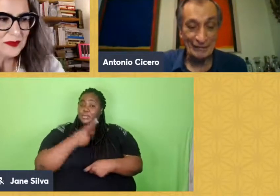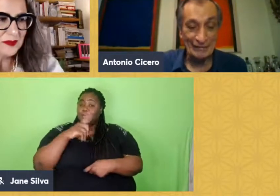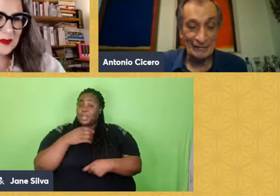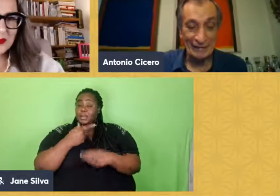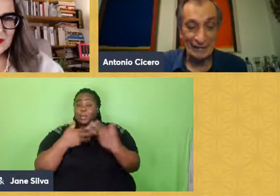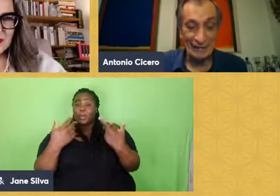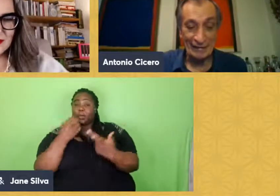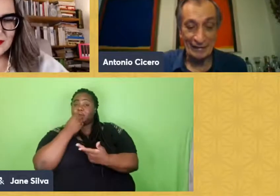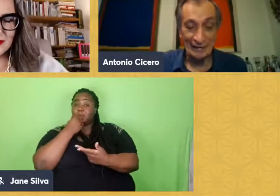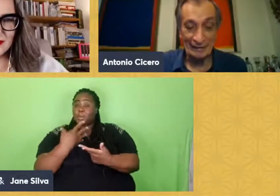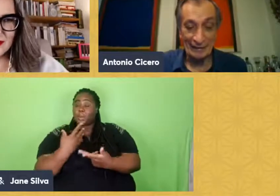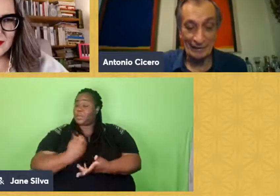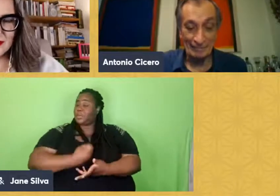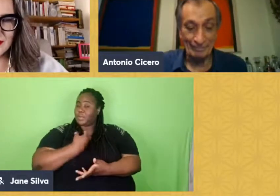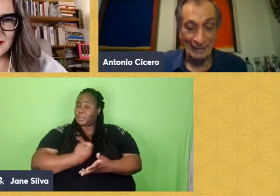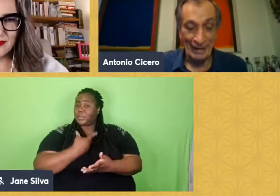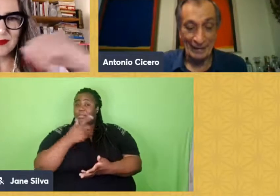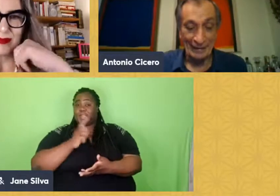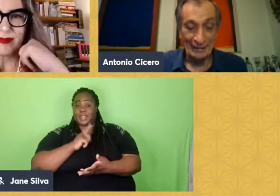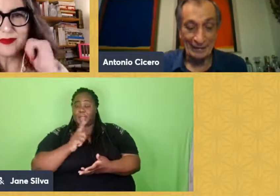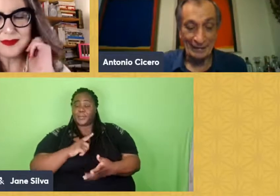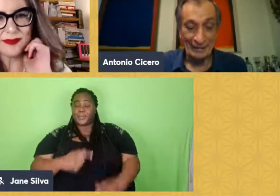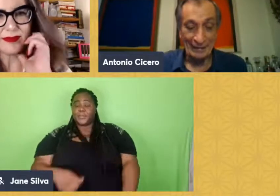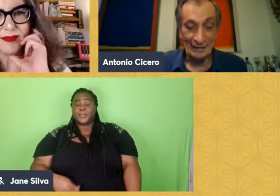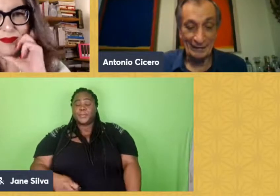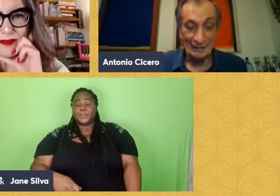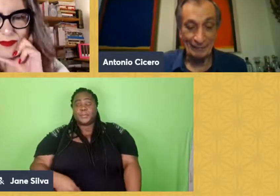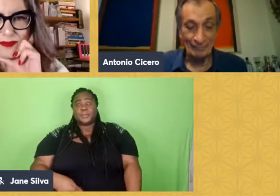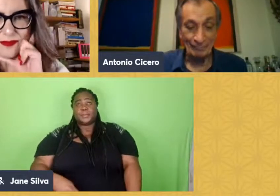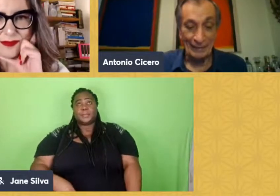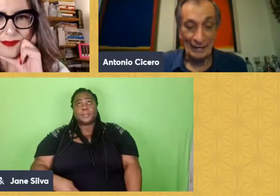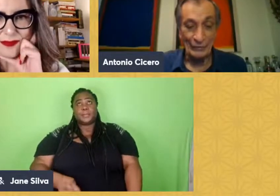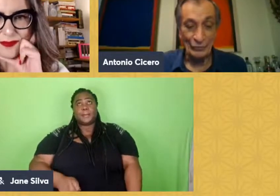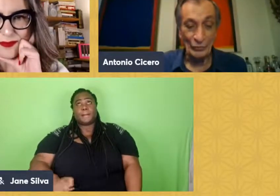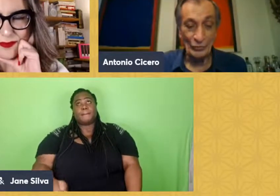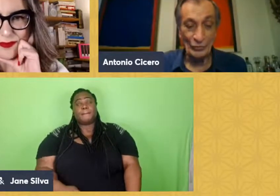a poesia tem. E